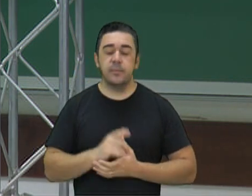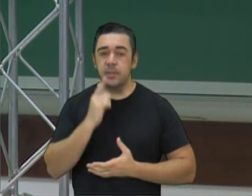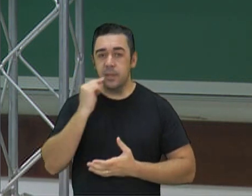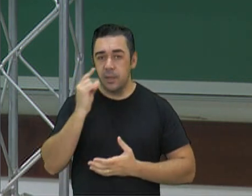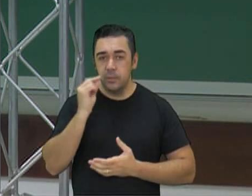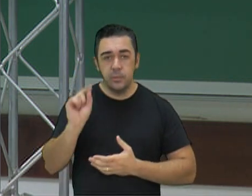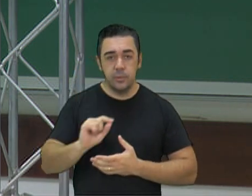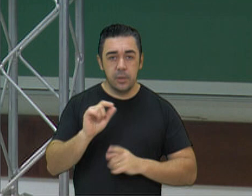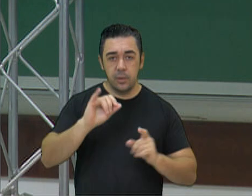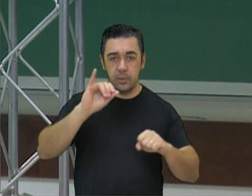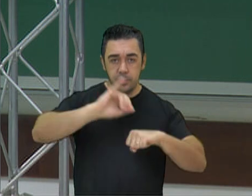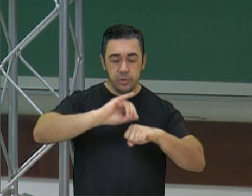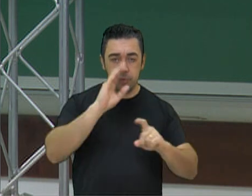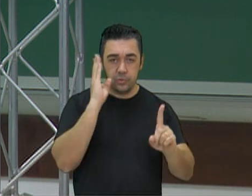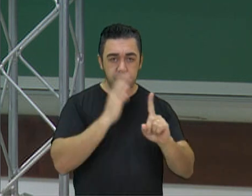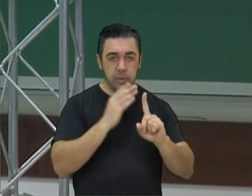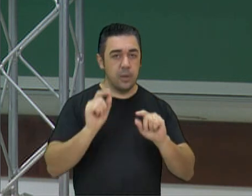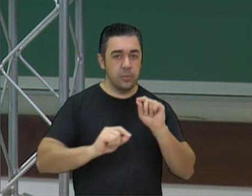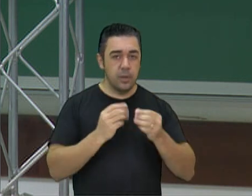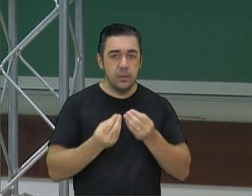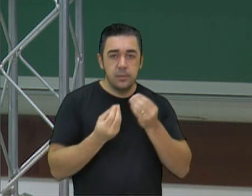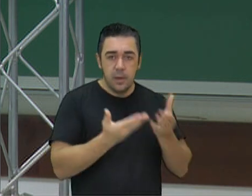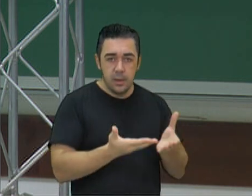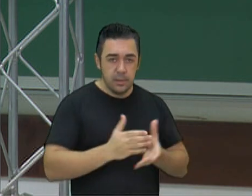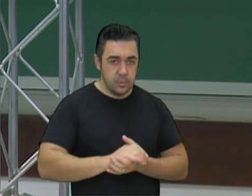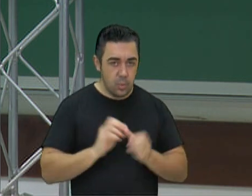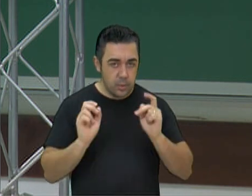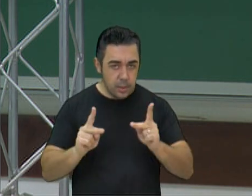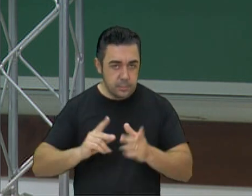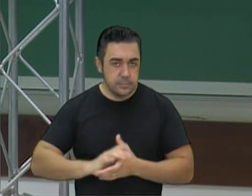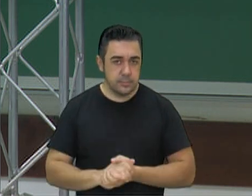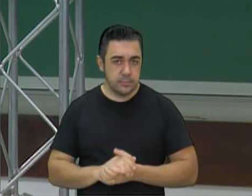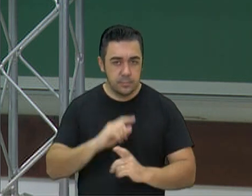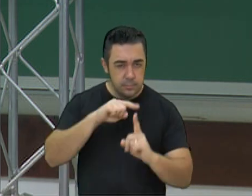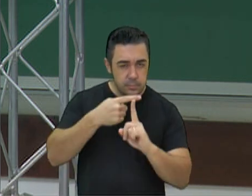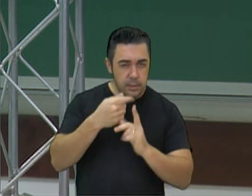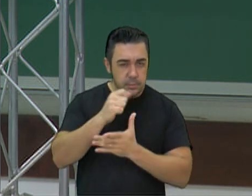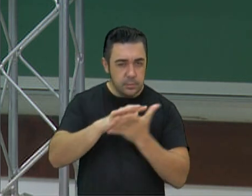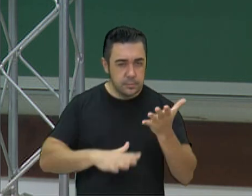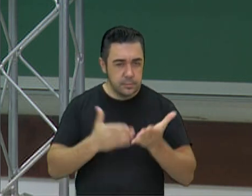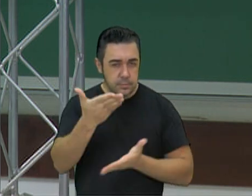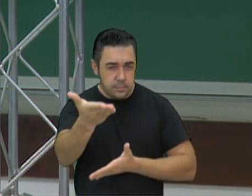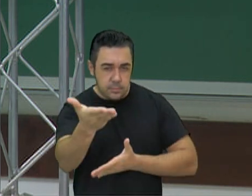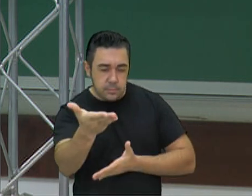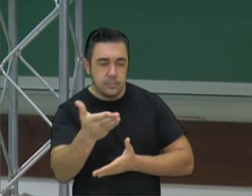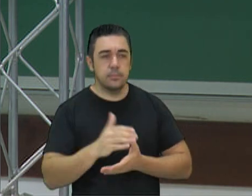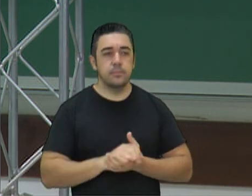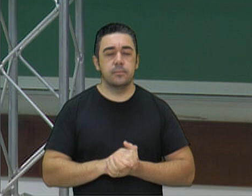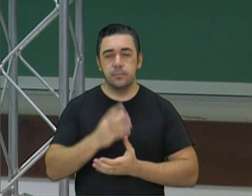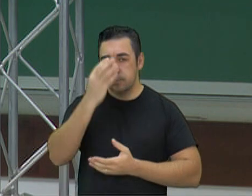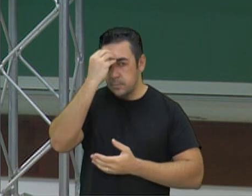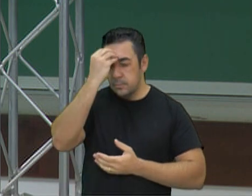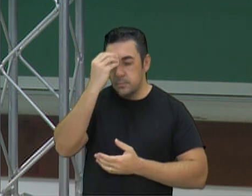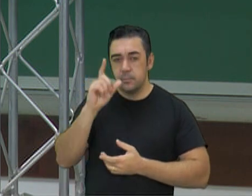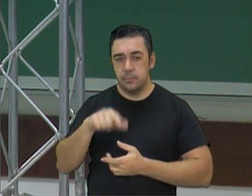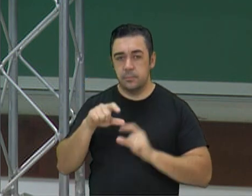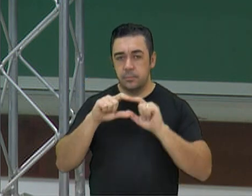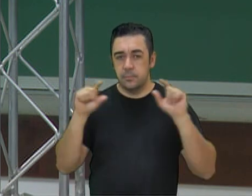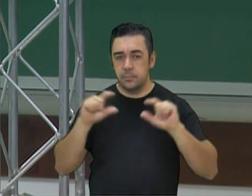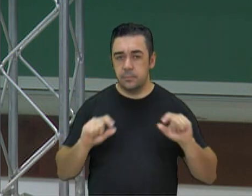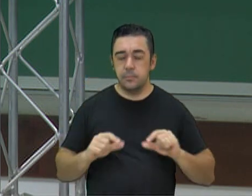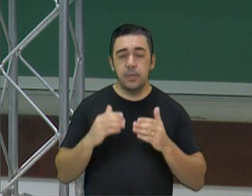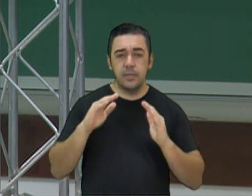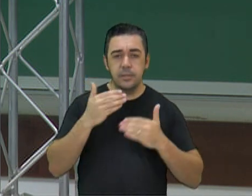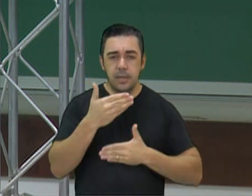o objeto direto do verbo entregar, ok? Mais exercícios para a gente tentar fixar melhor. Eu trouxe esse slide só para a